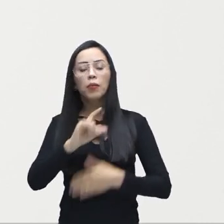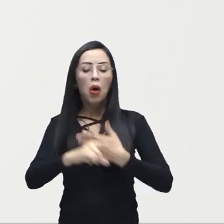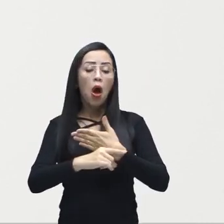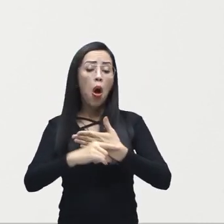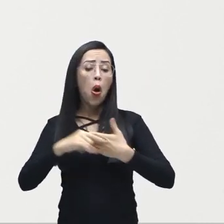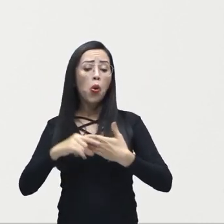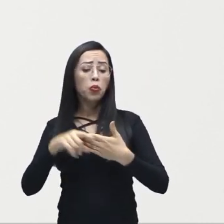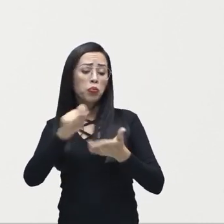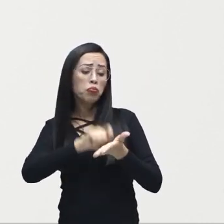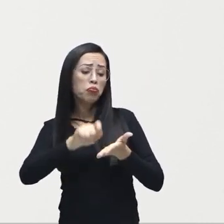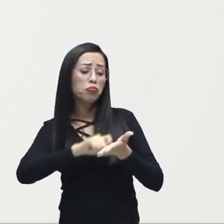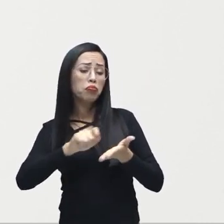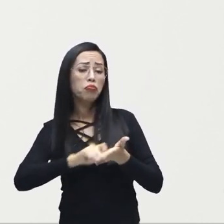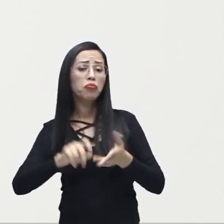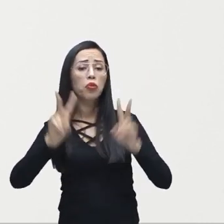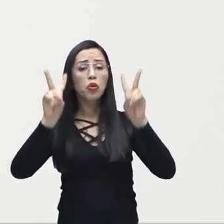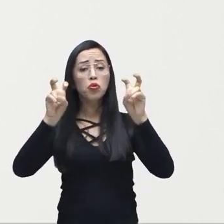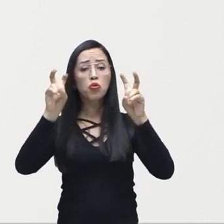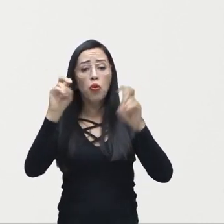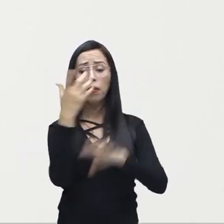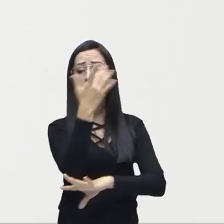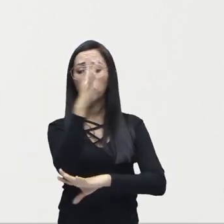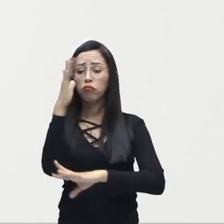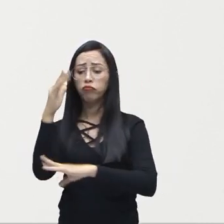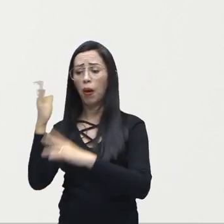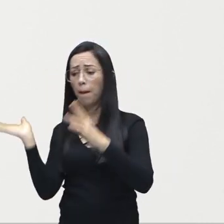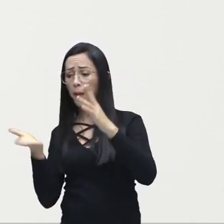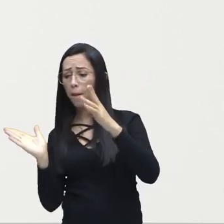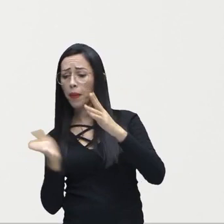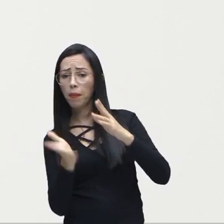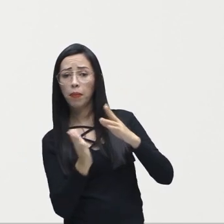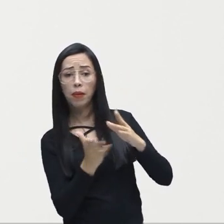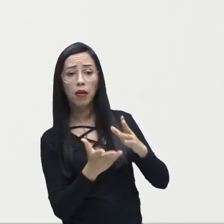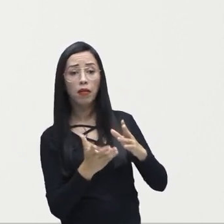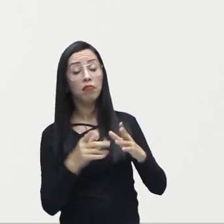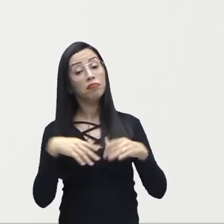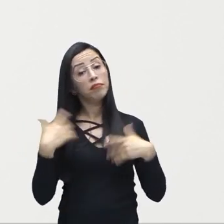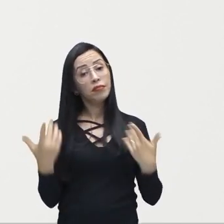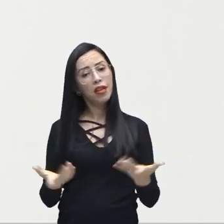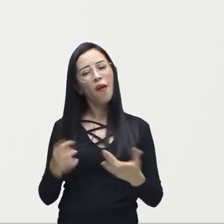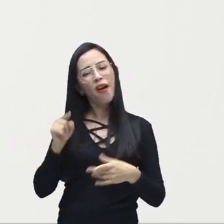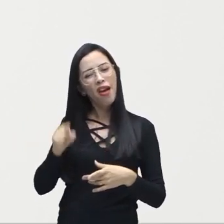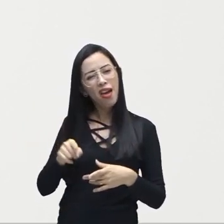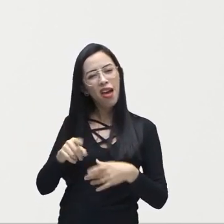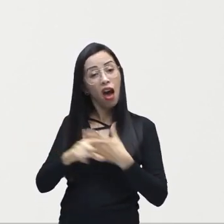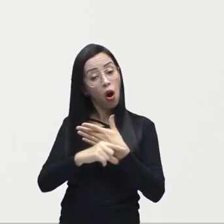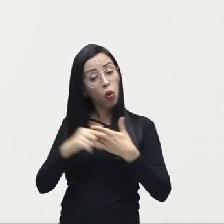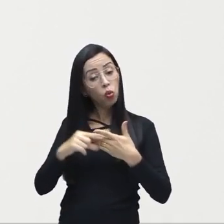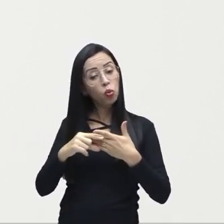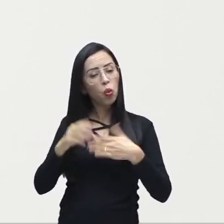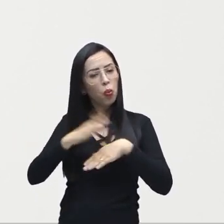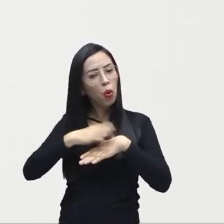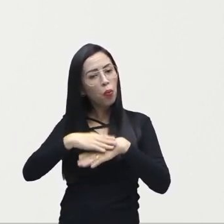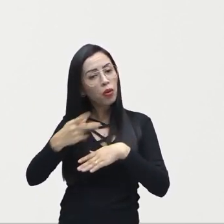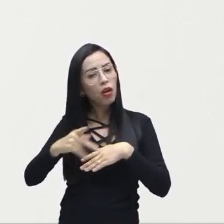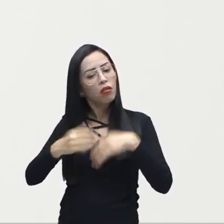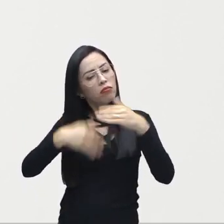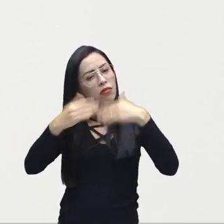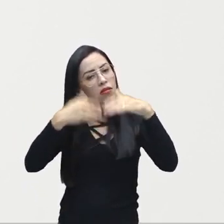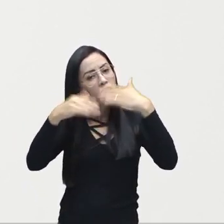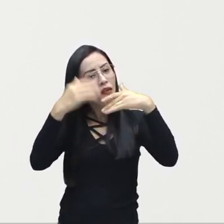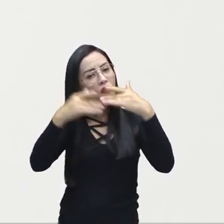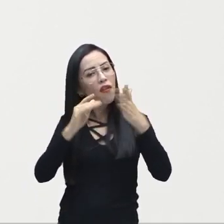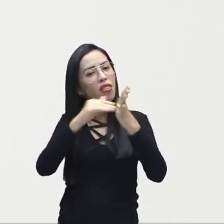ele não vai colocar outro assunto, ele vai ter que desenvolver esse assunto até o final. Se o autor